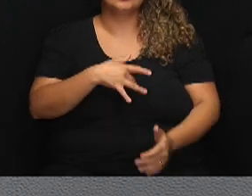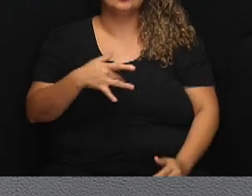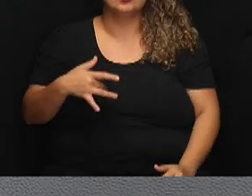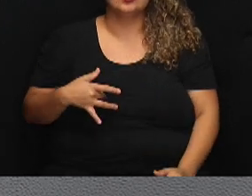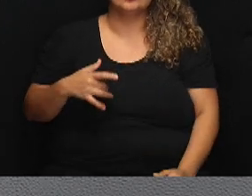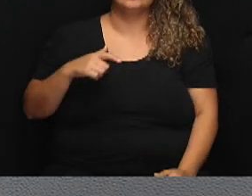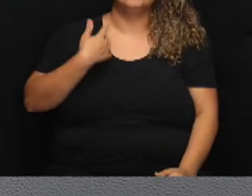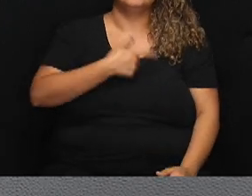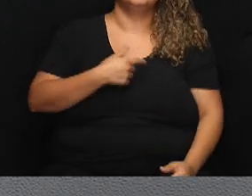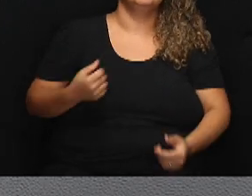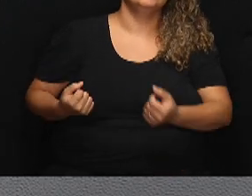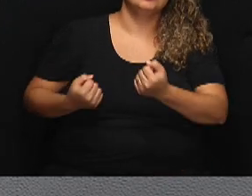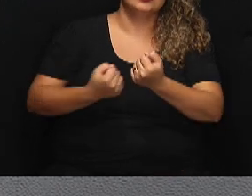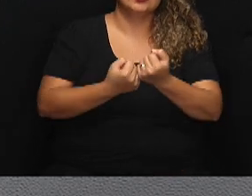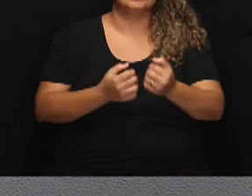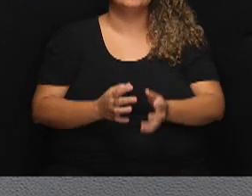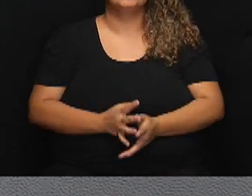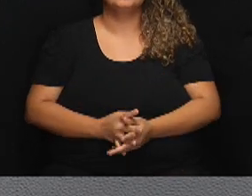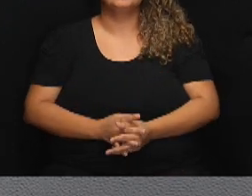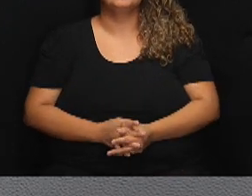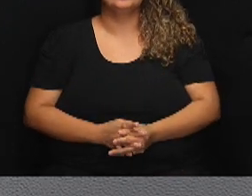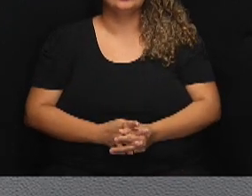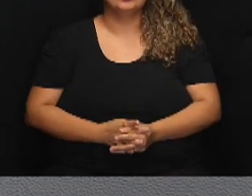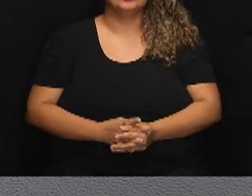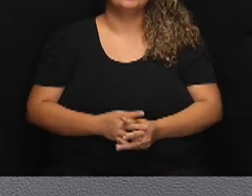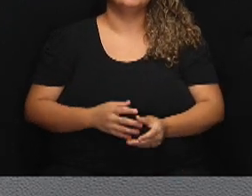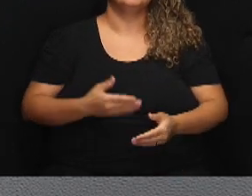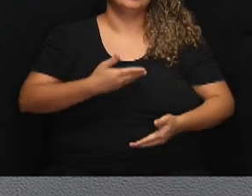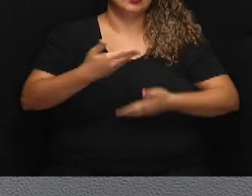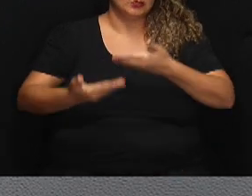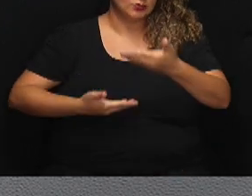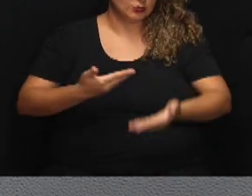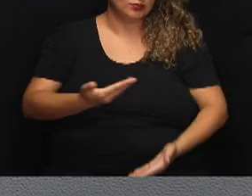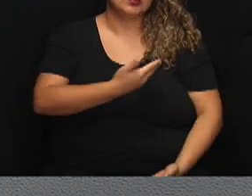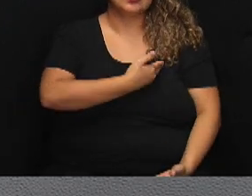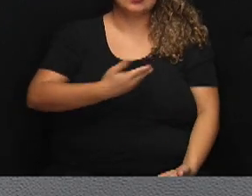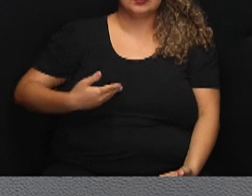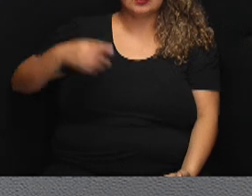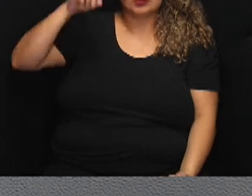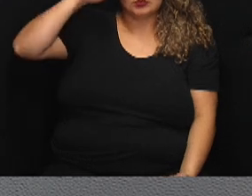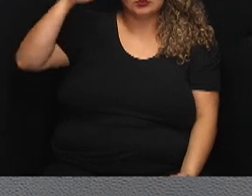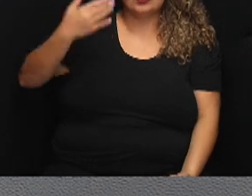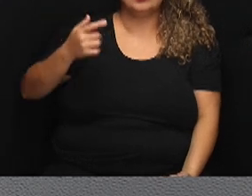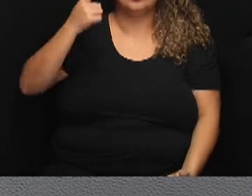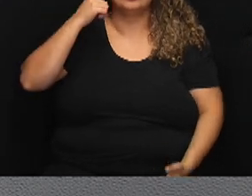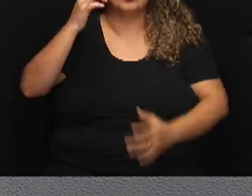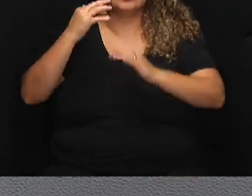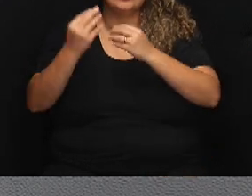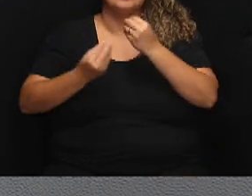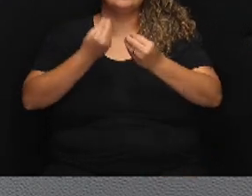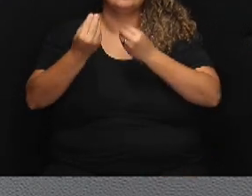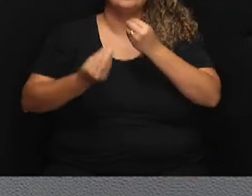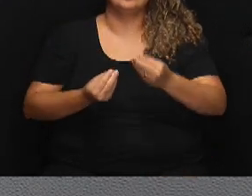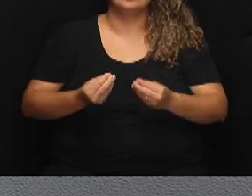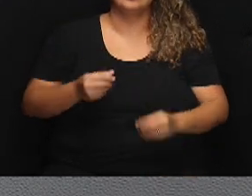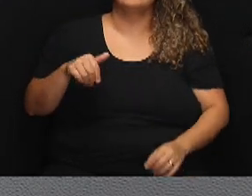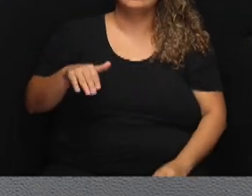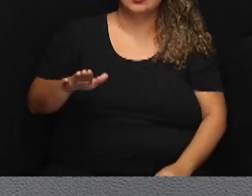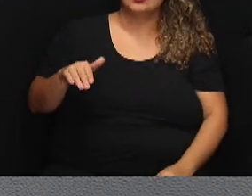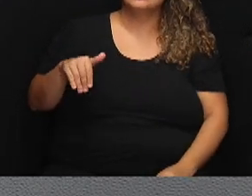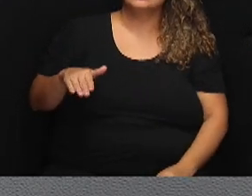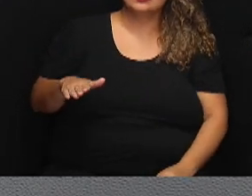nossos apoiadores, com os servidores também que estão lá presentes, para a gente poder pensar como que a gente pode cada vez mais